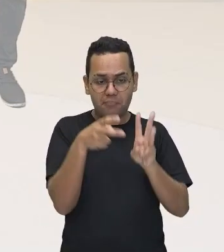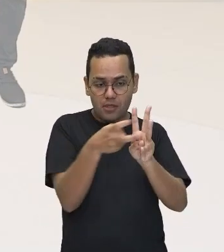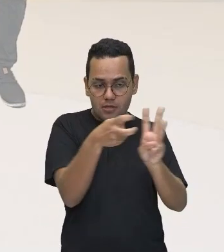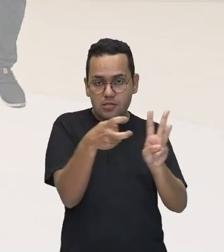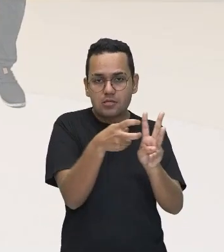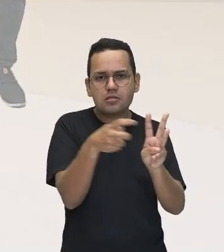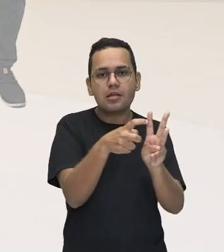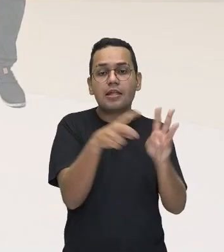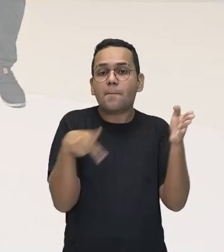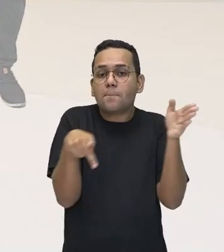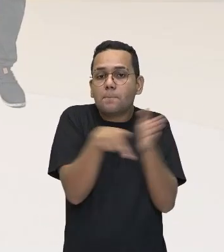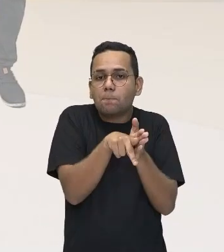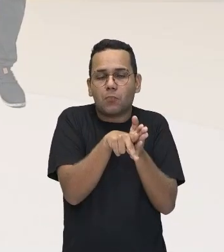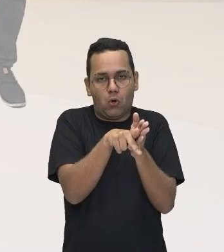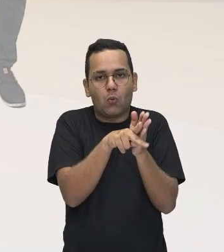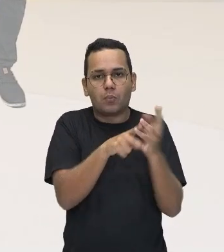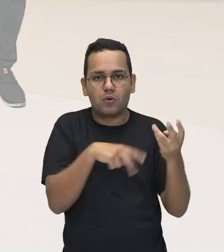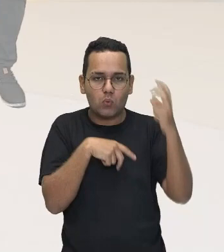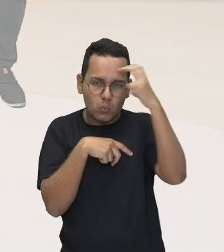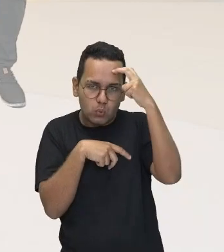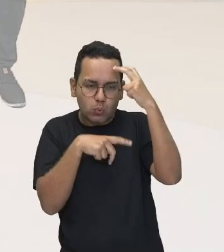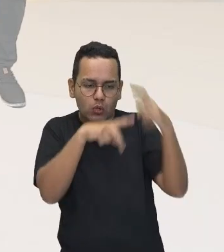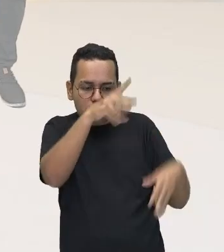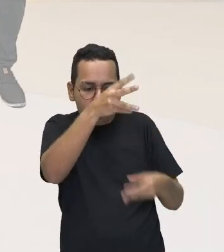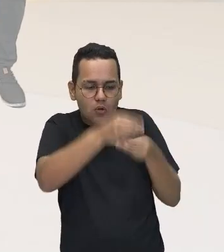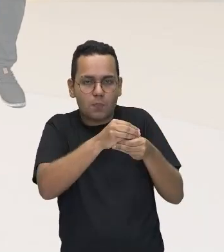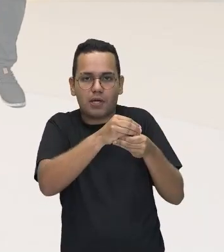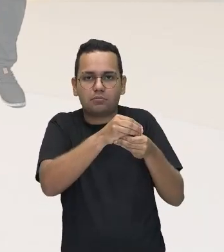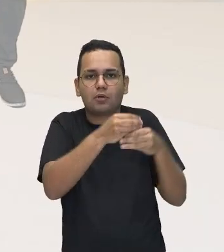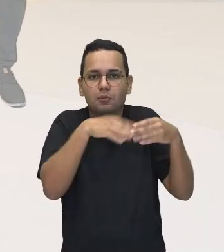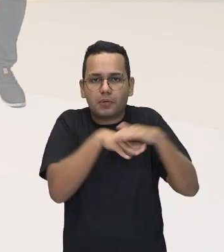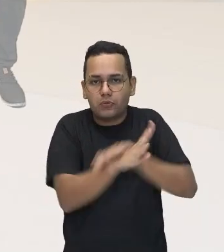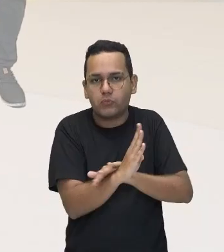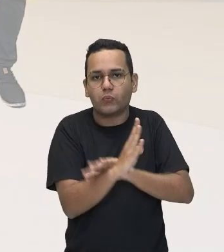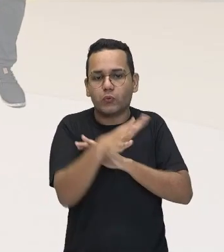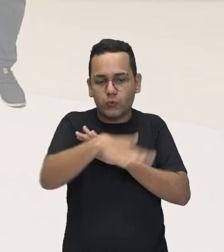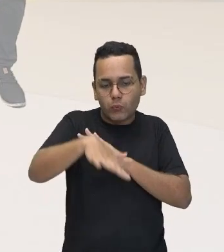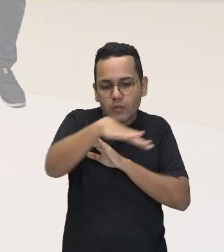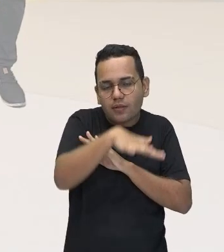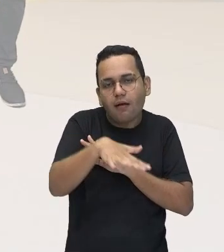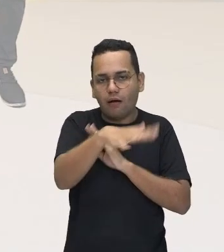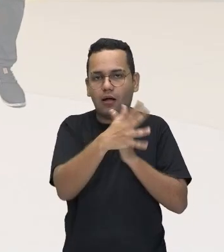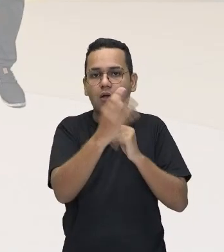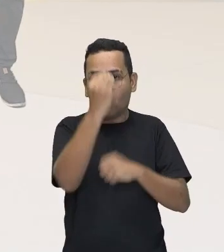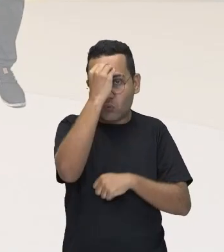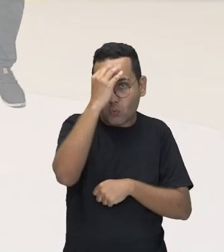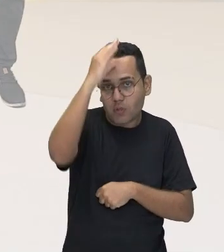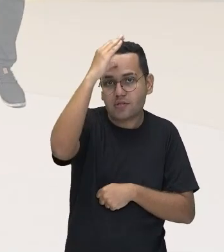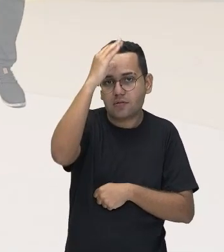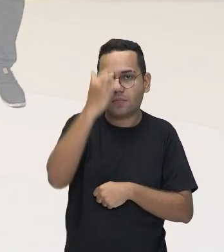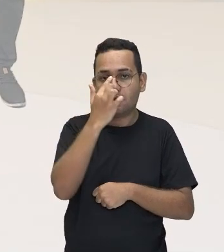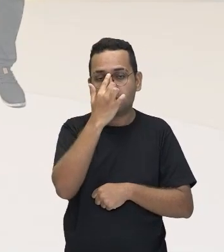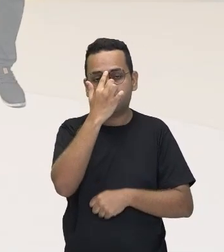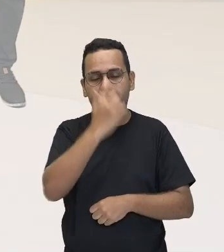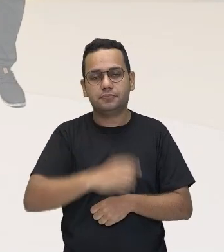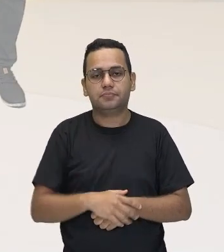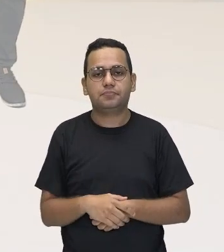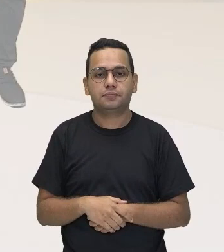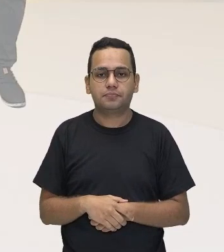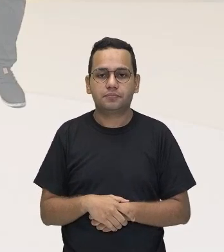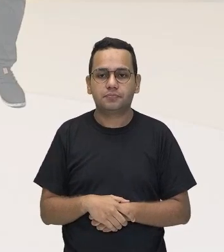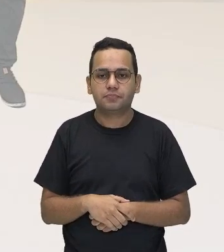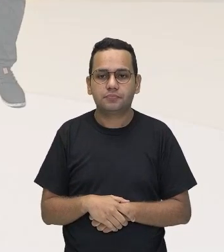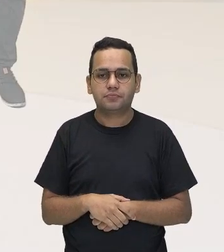sua cultura, trazer a sua contribuição para a região amazônica com seus conhecimentos, para a região da Pan-Amazônia, né,